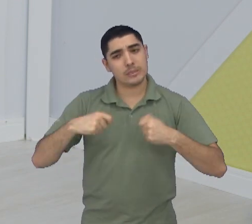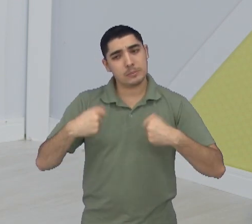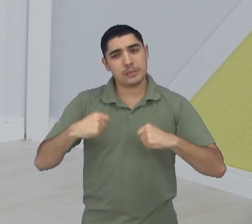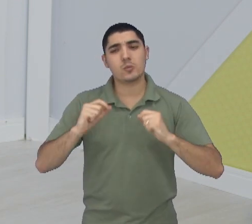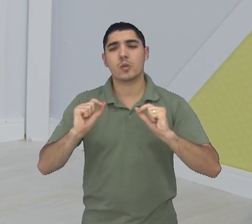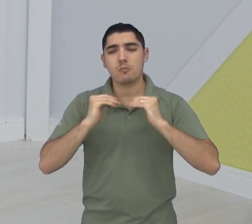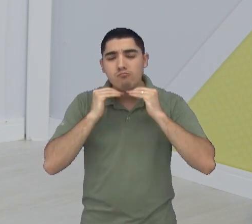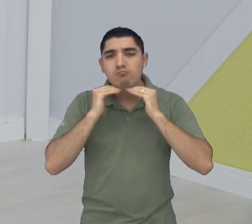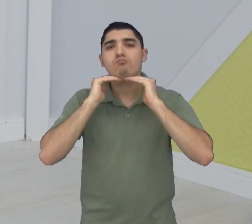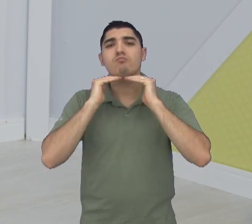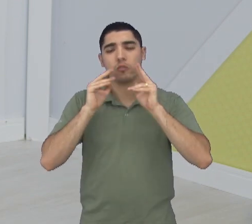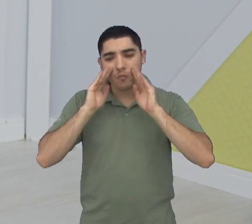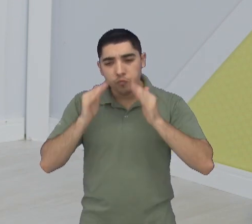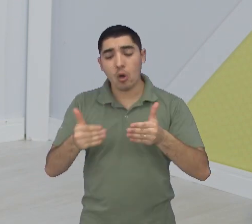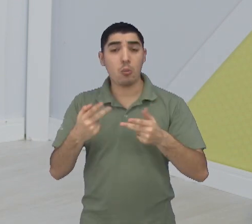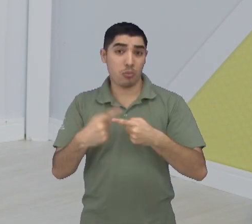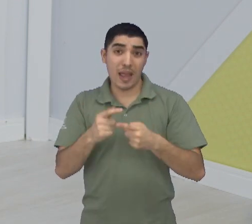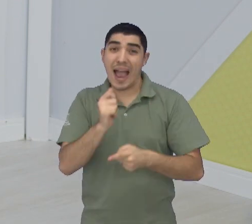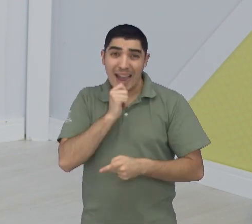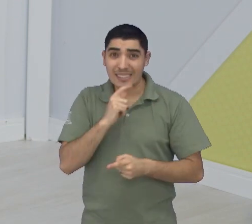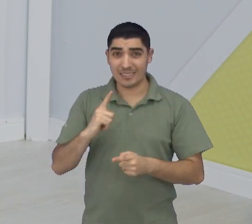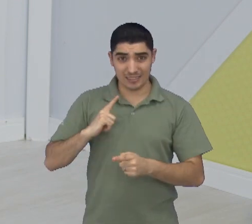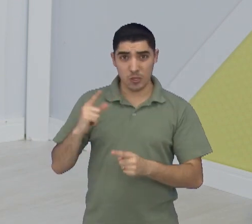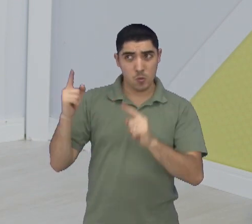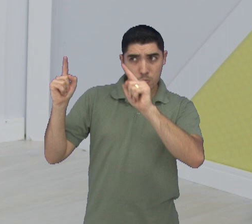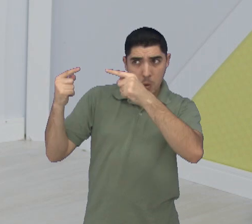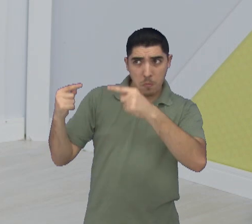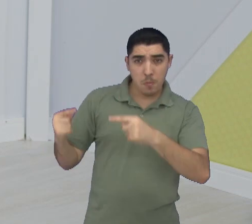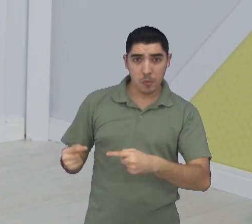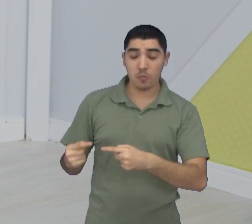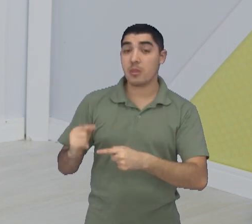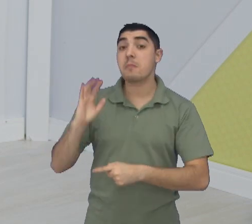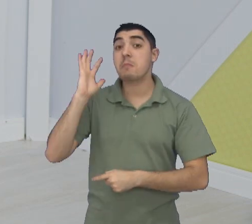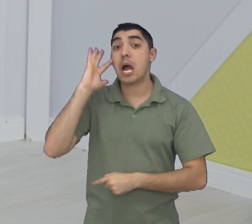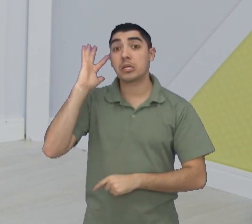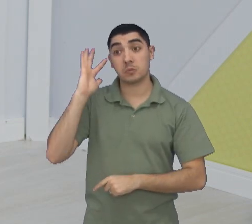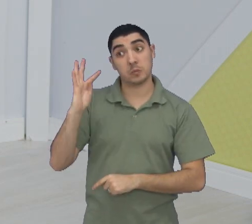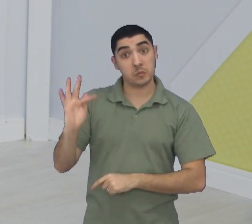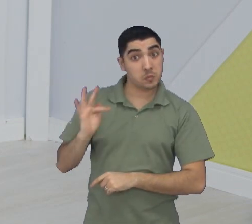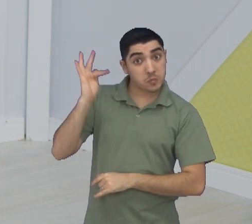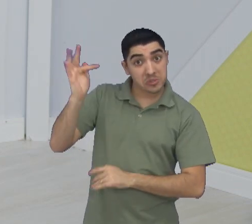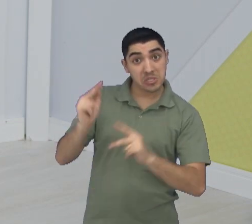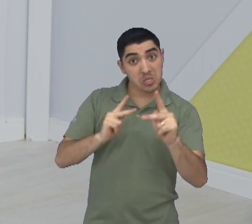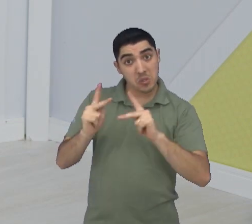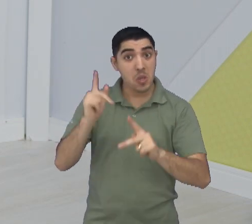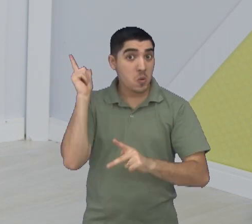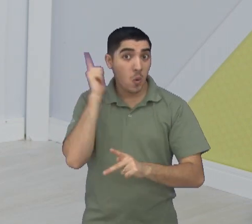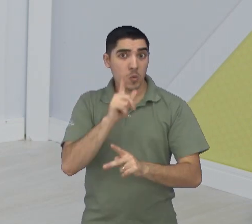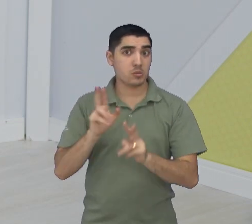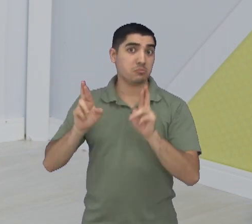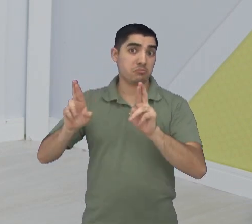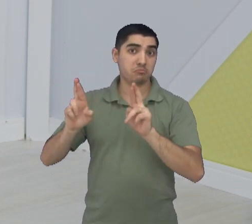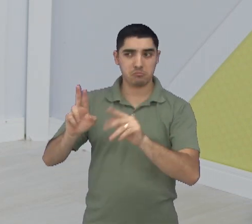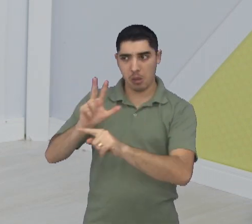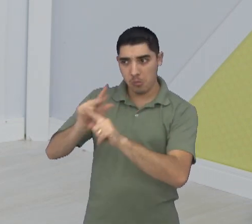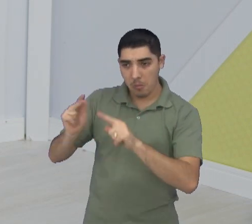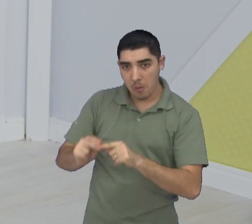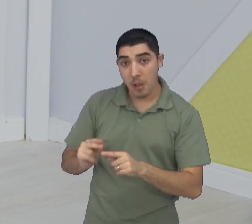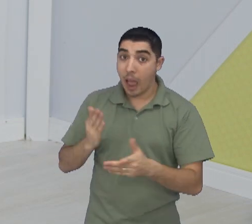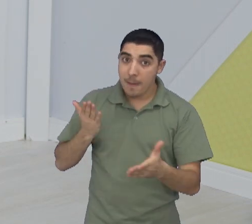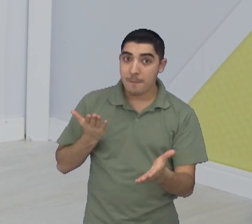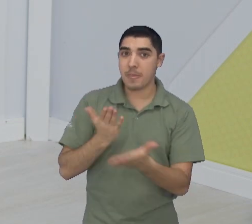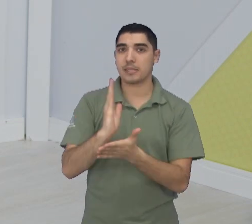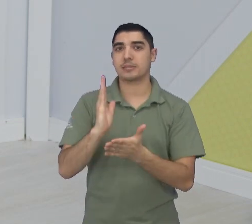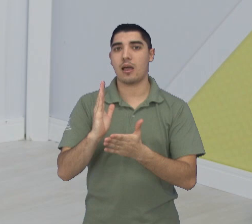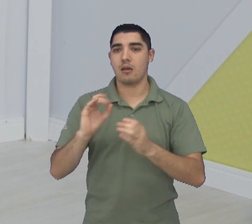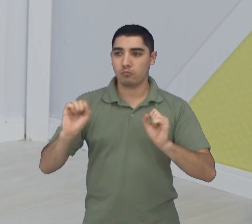como o Paulo disse, tem campeonato pela frente. Quem sabe aí mais para frente o São José consegue uma boa colocação e se classificar para as